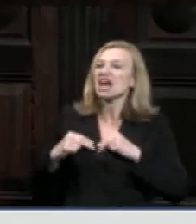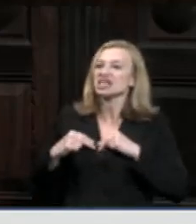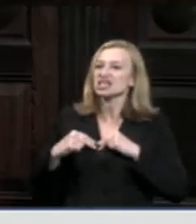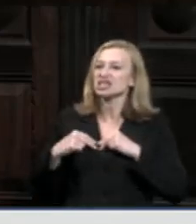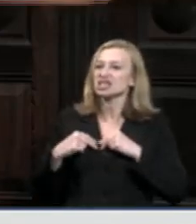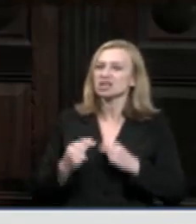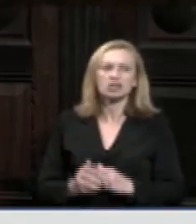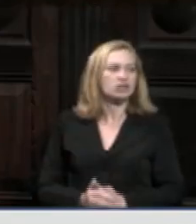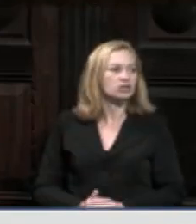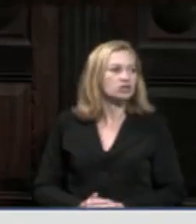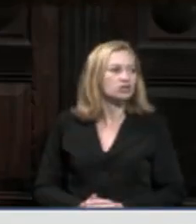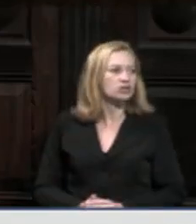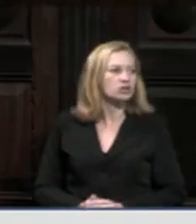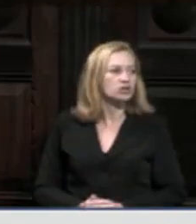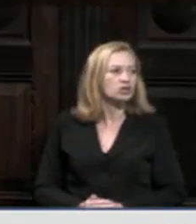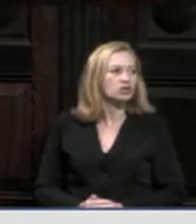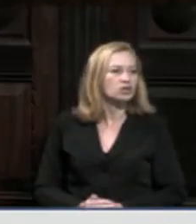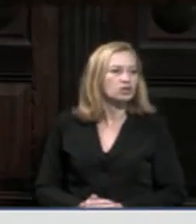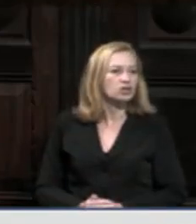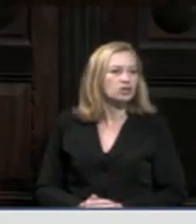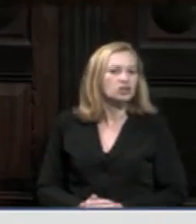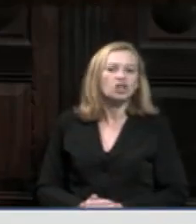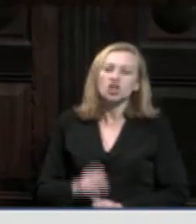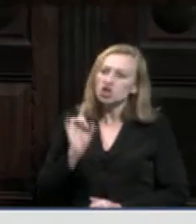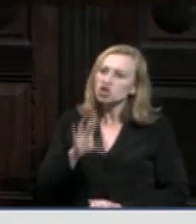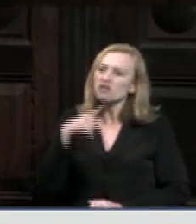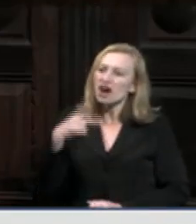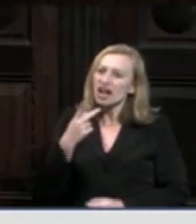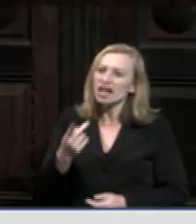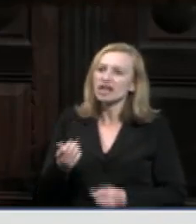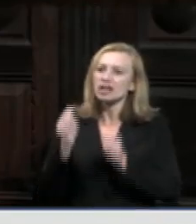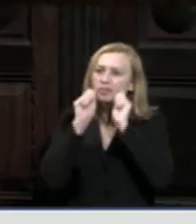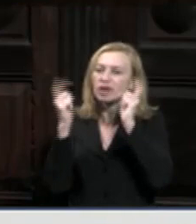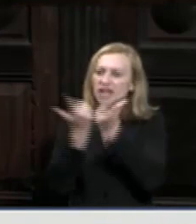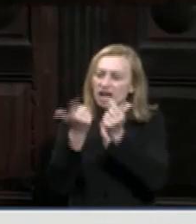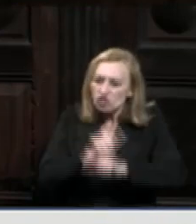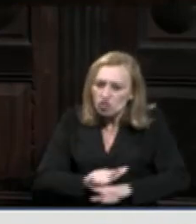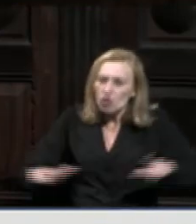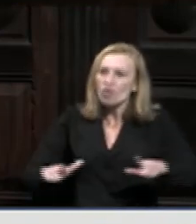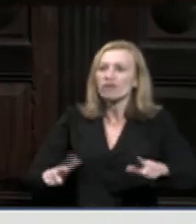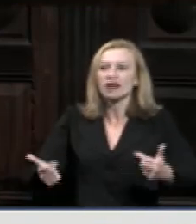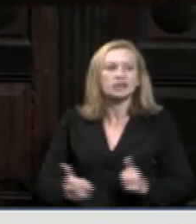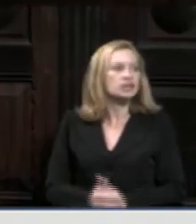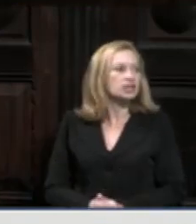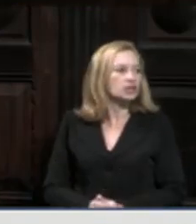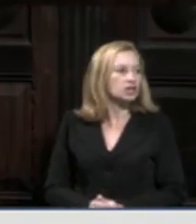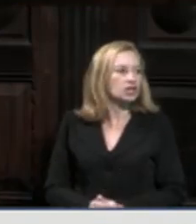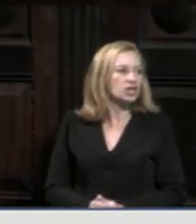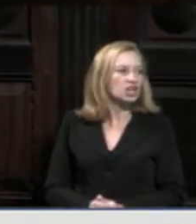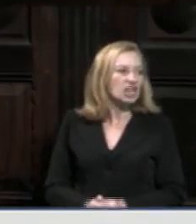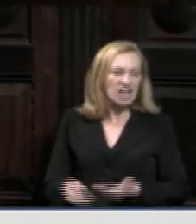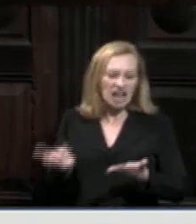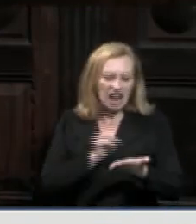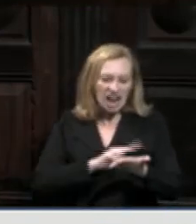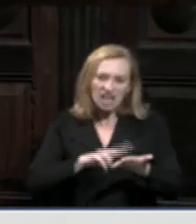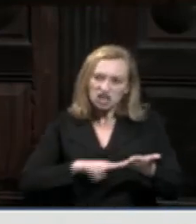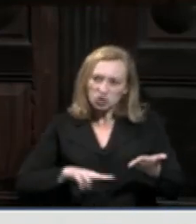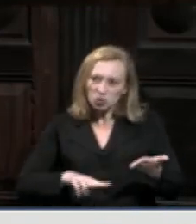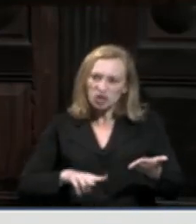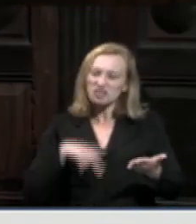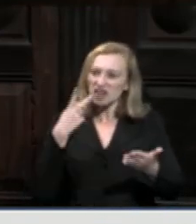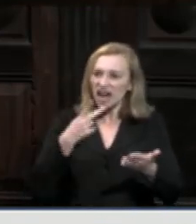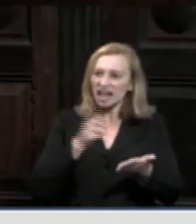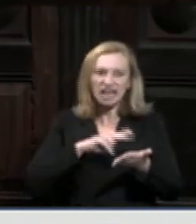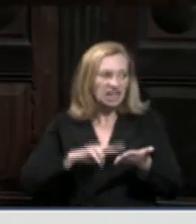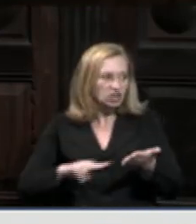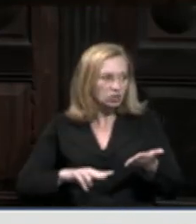intenção. Eu apenas citei que o plenário estava vazio. Aí avocar e fazer a leitura e dizer que a leitura que